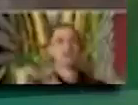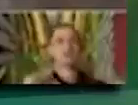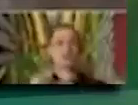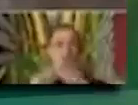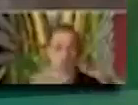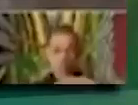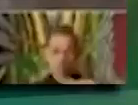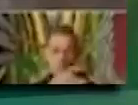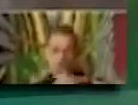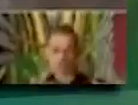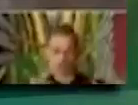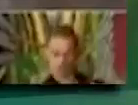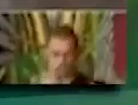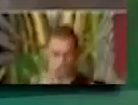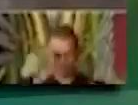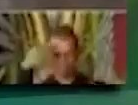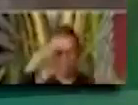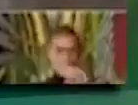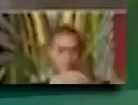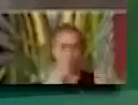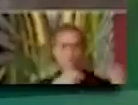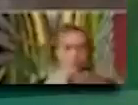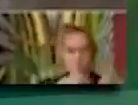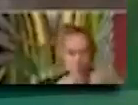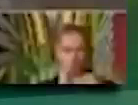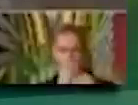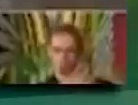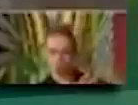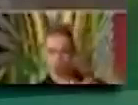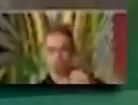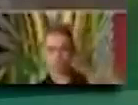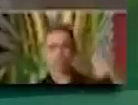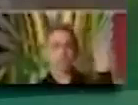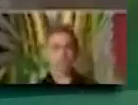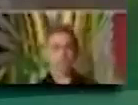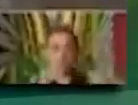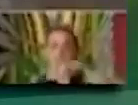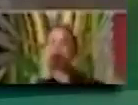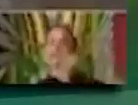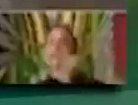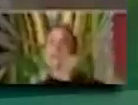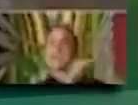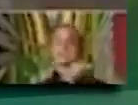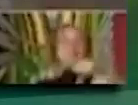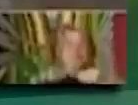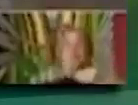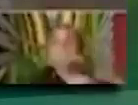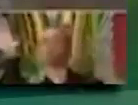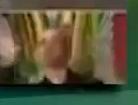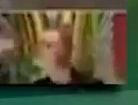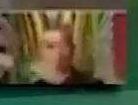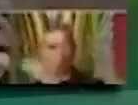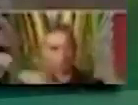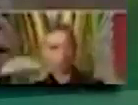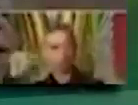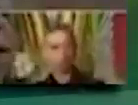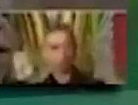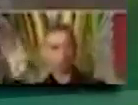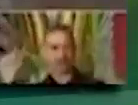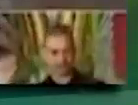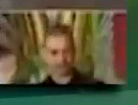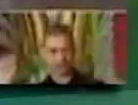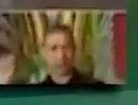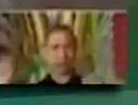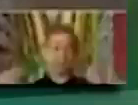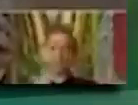de Saúde do Grupo de Contingência do Covid-19, que sugeriu, que recomendou ao ministro da Saúde,